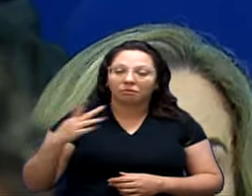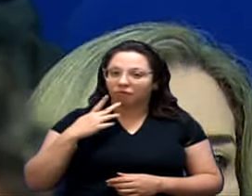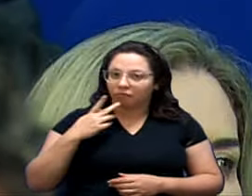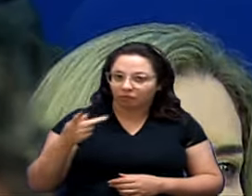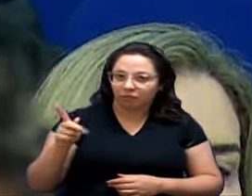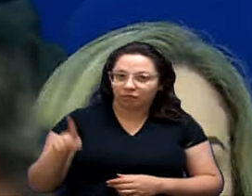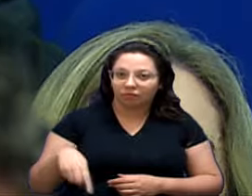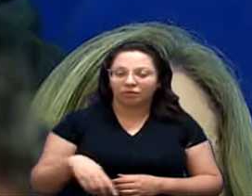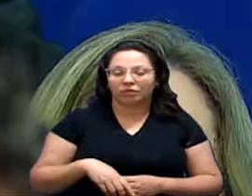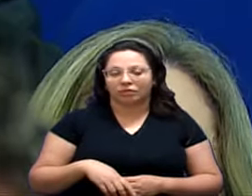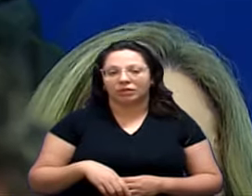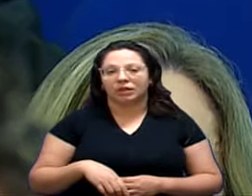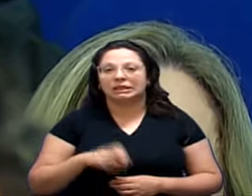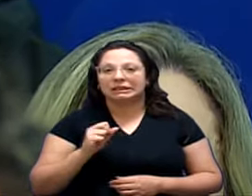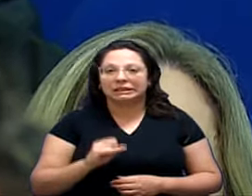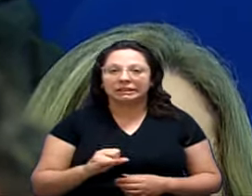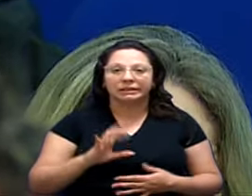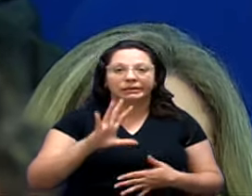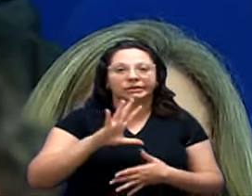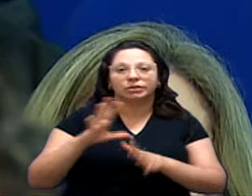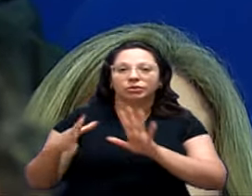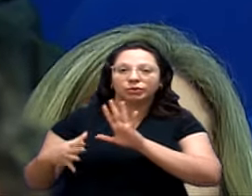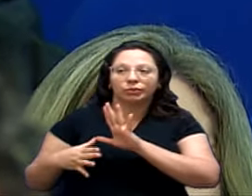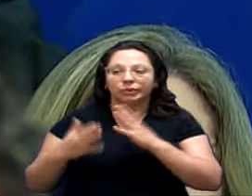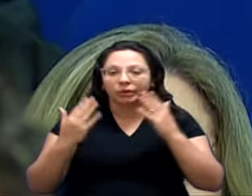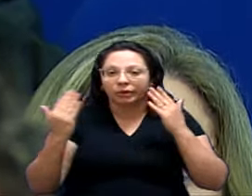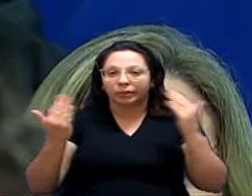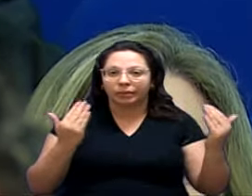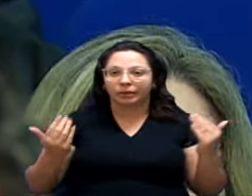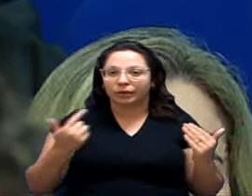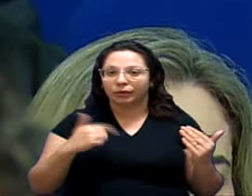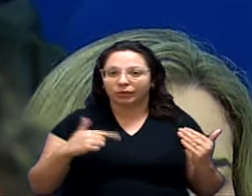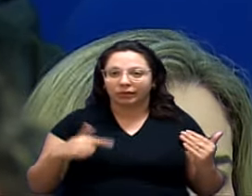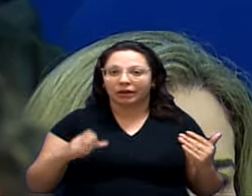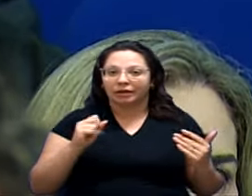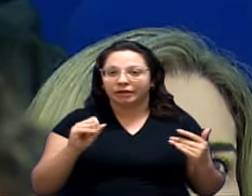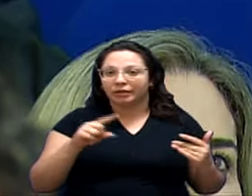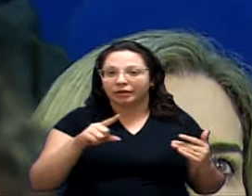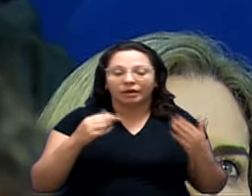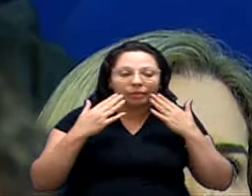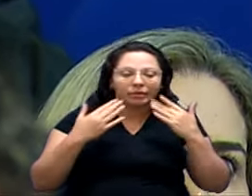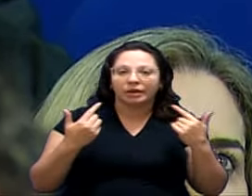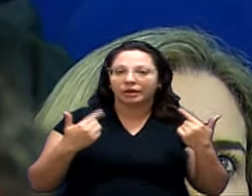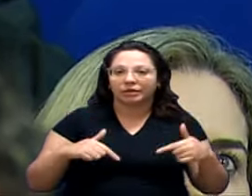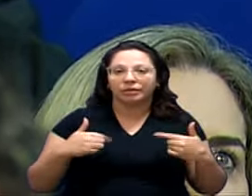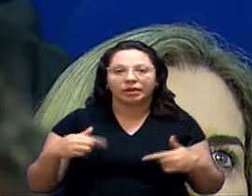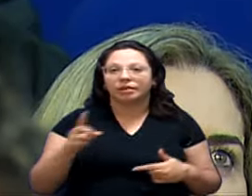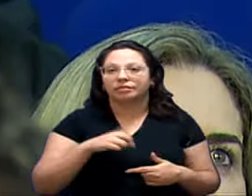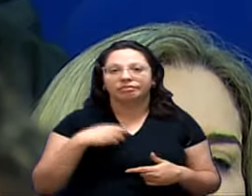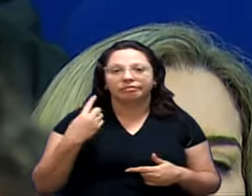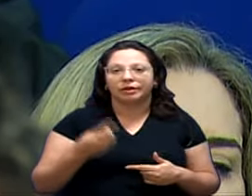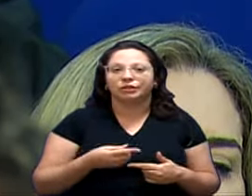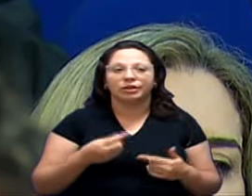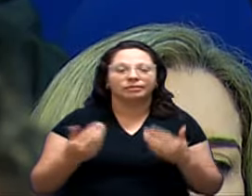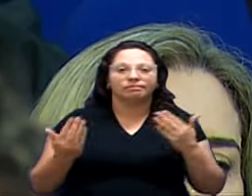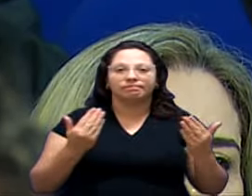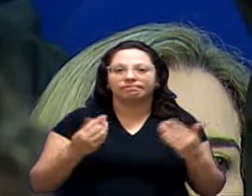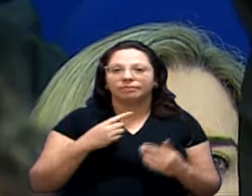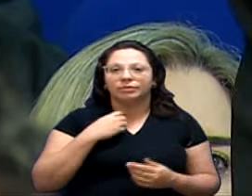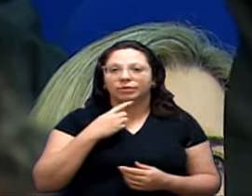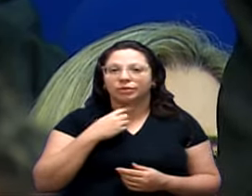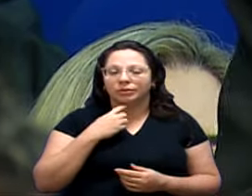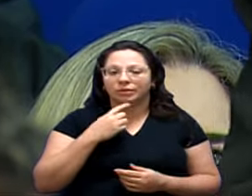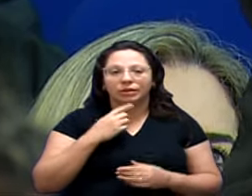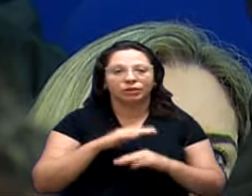ou vocês compararem e mostrarem o a diferença dos dois a gente não vai conseguir andar muito bem